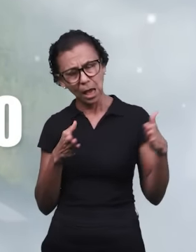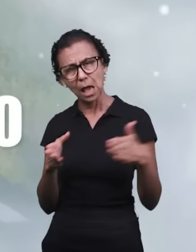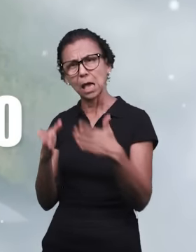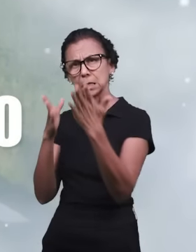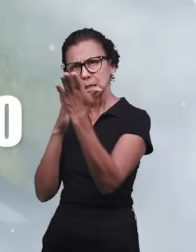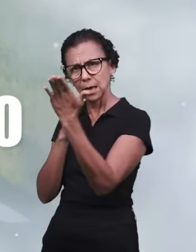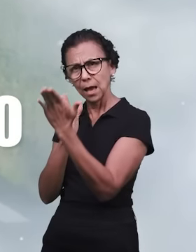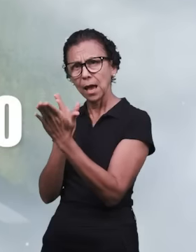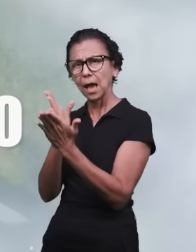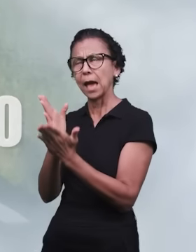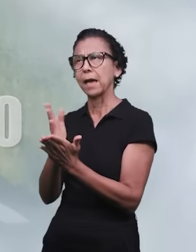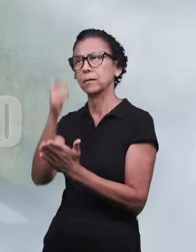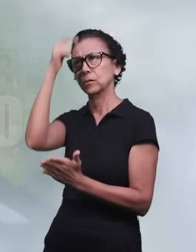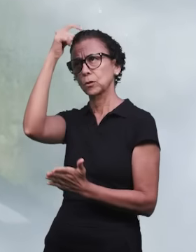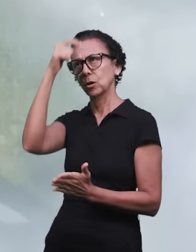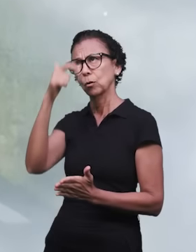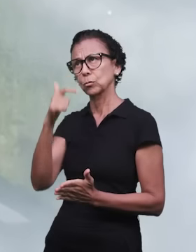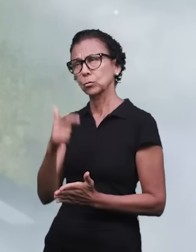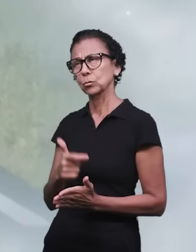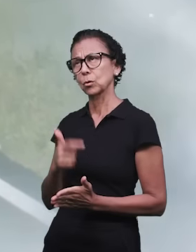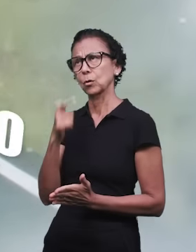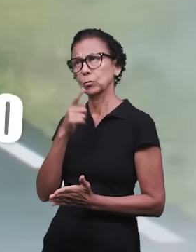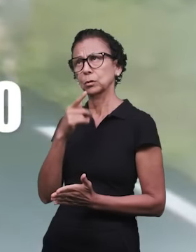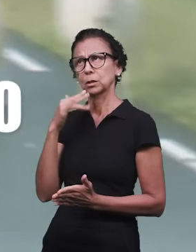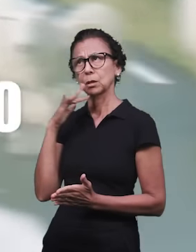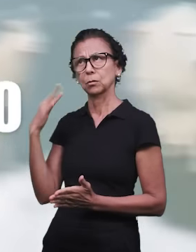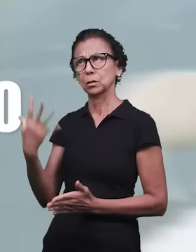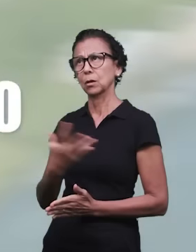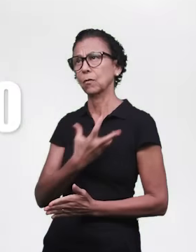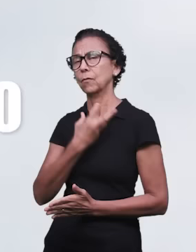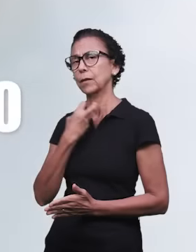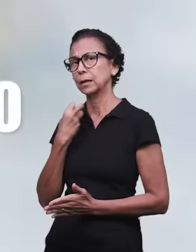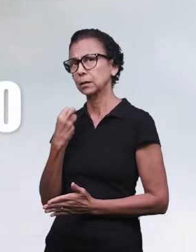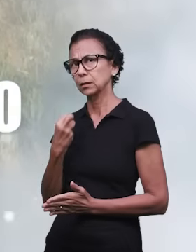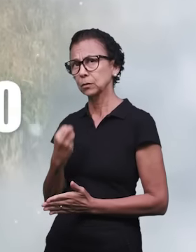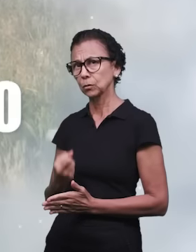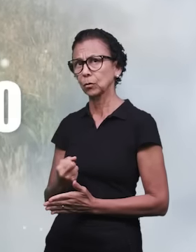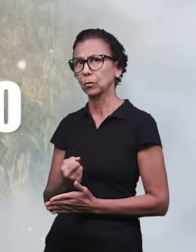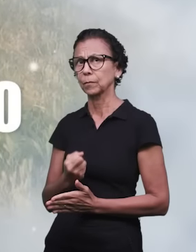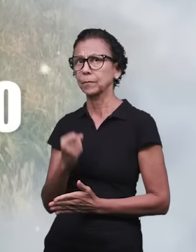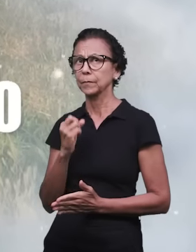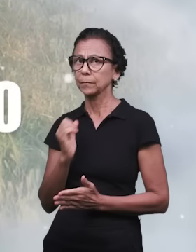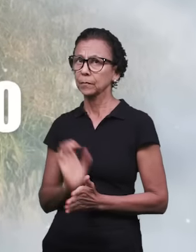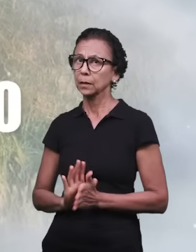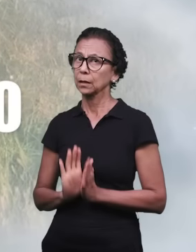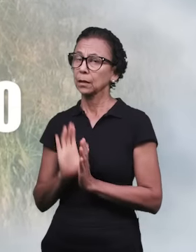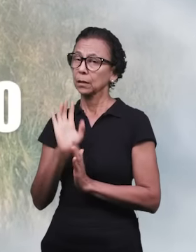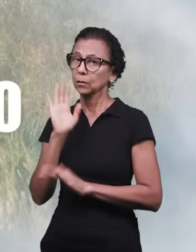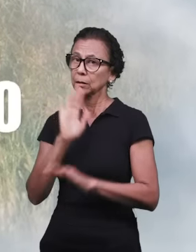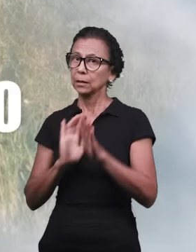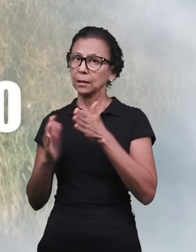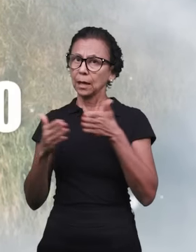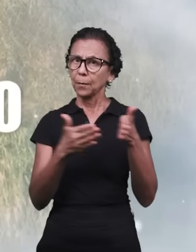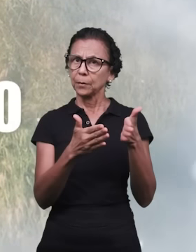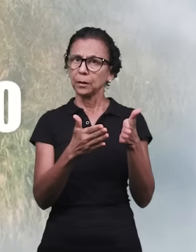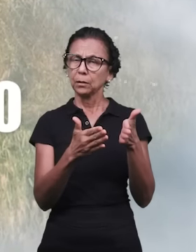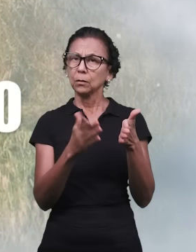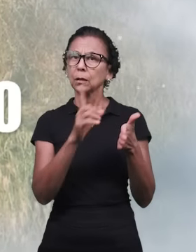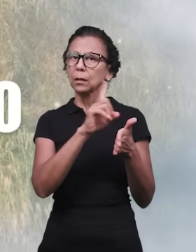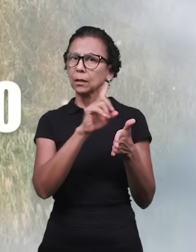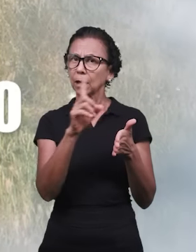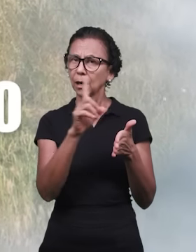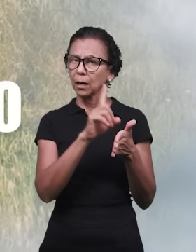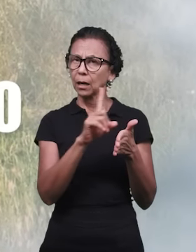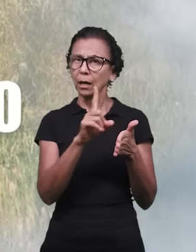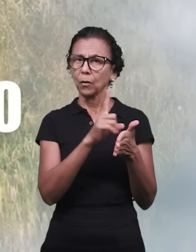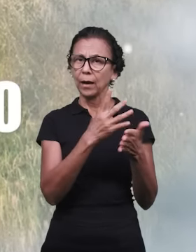do céu sou eu. Não sigas por outro caminho,